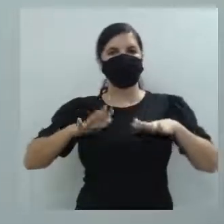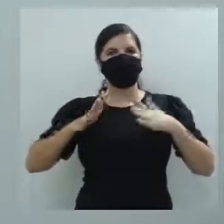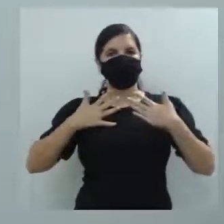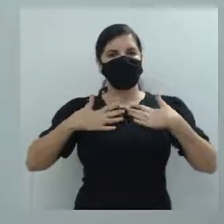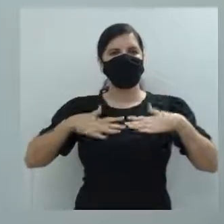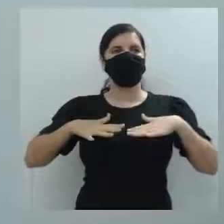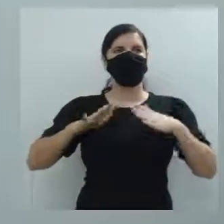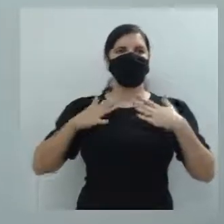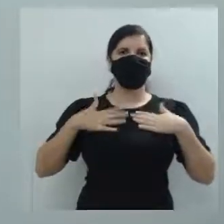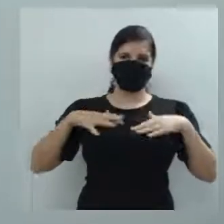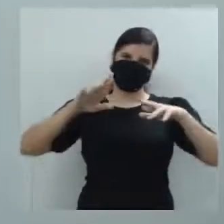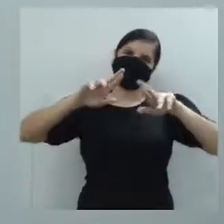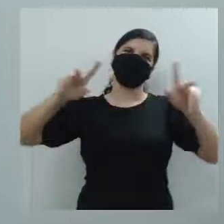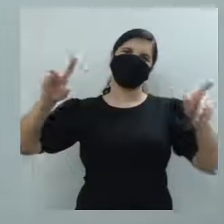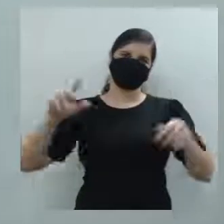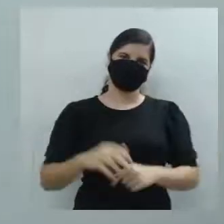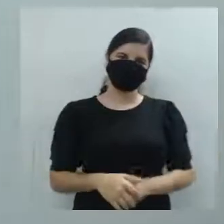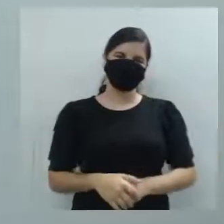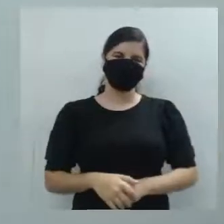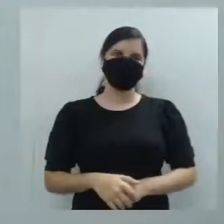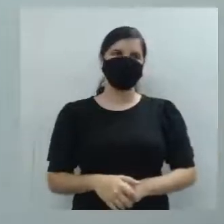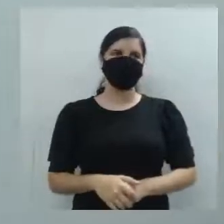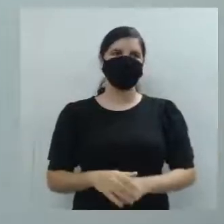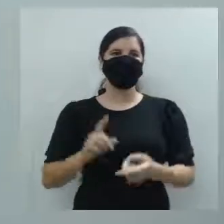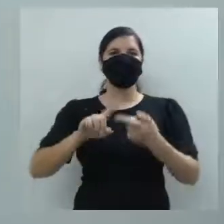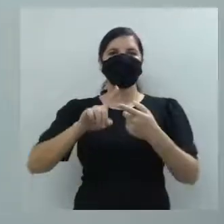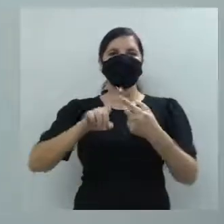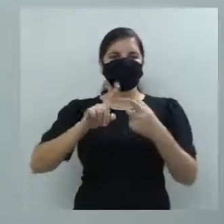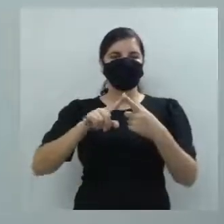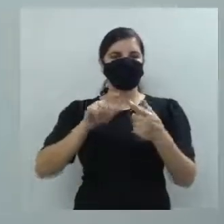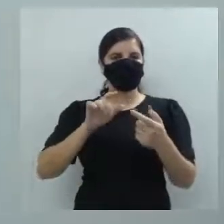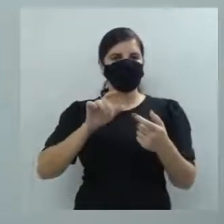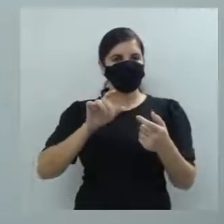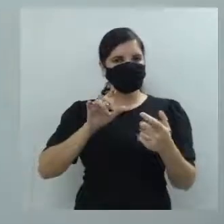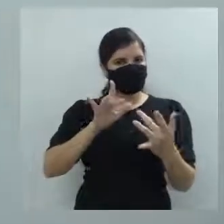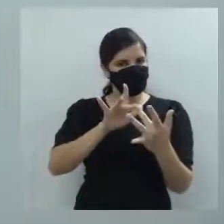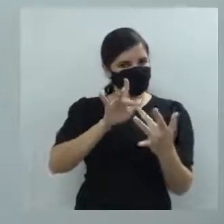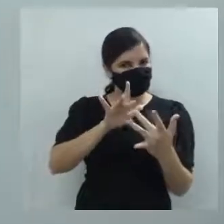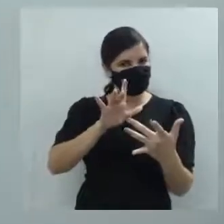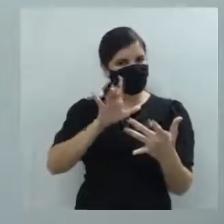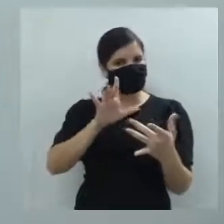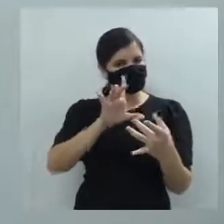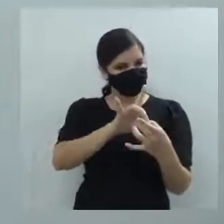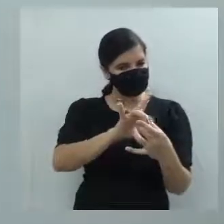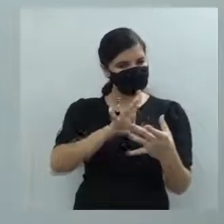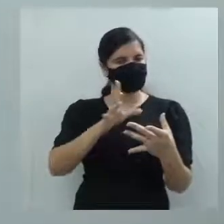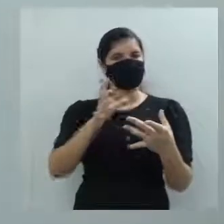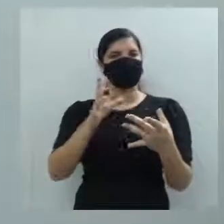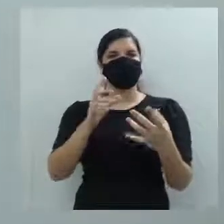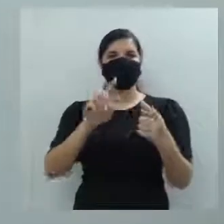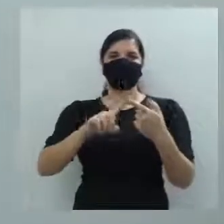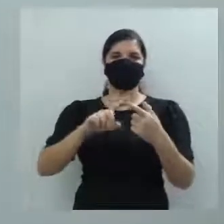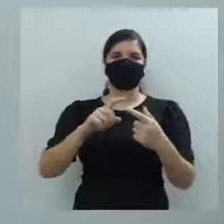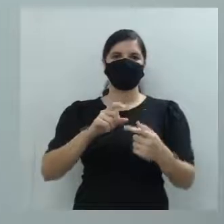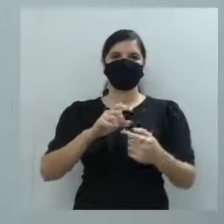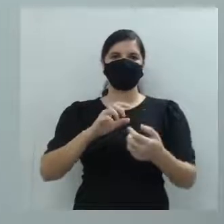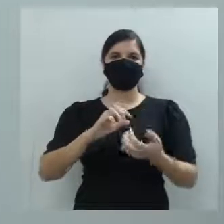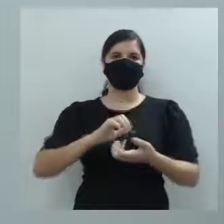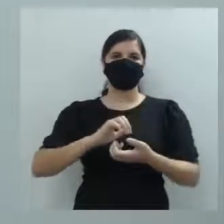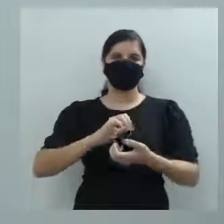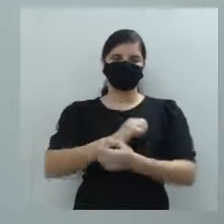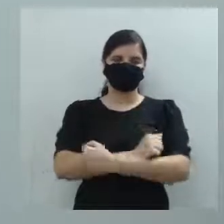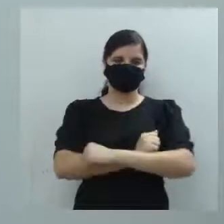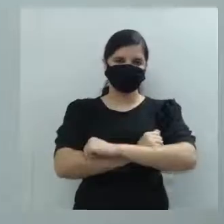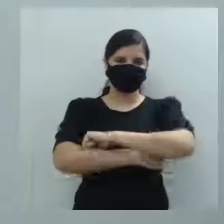ternamente, bem diferente. E a aproximação, o cruzar as mãos, também transmitem ideias. Agora,